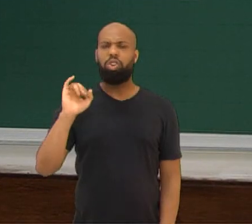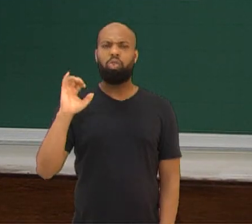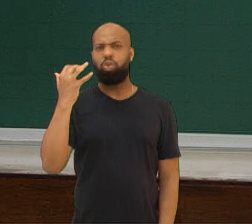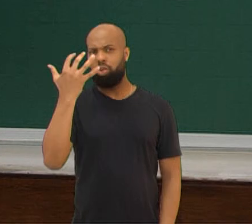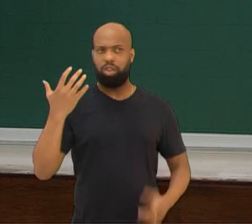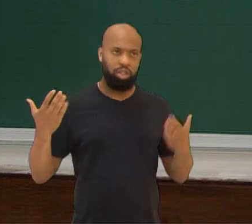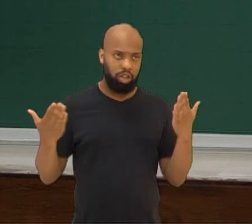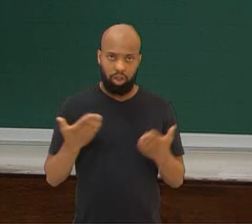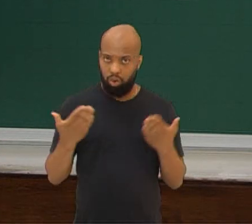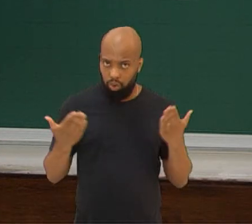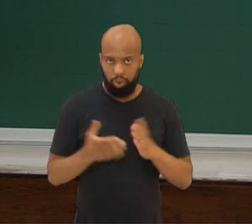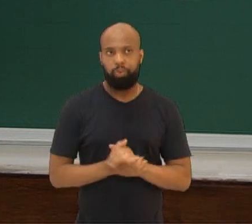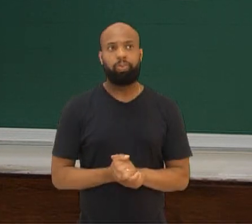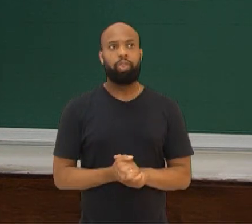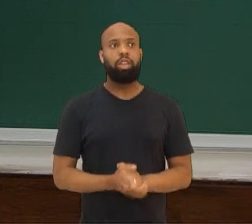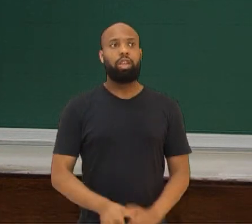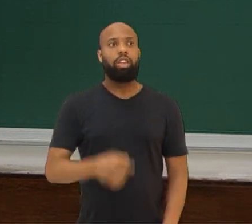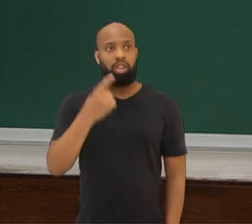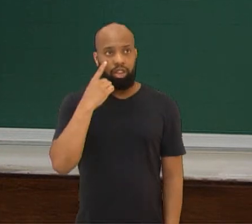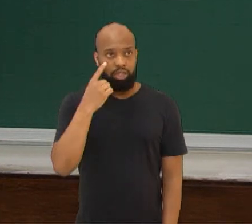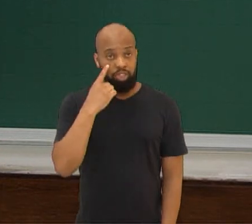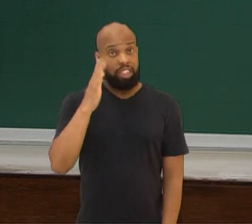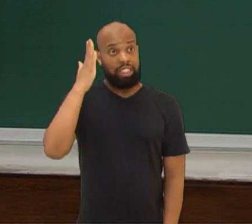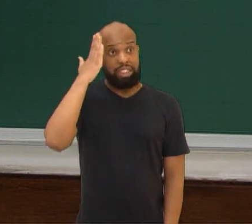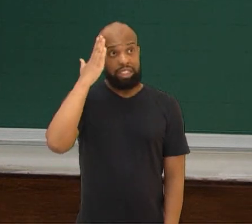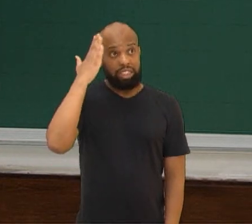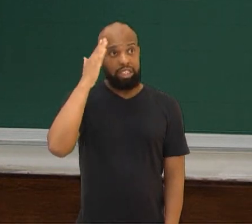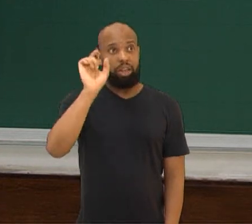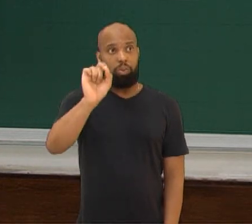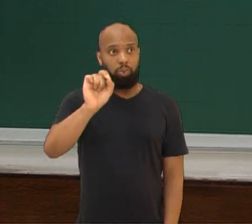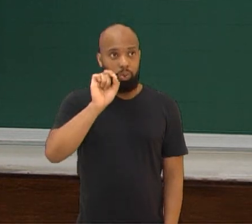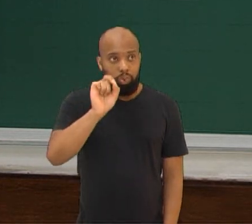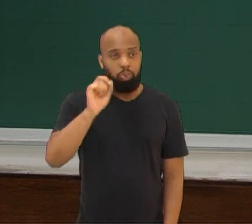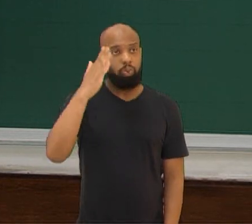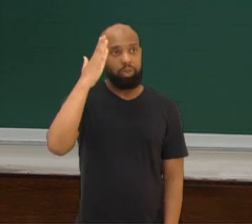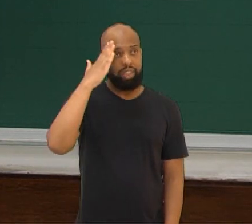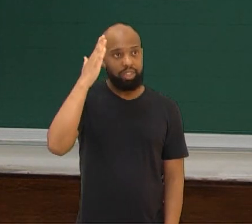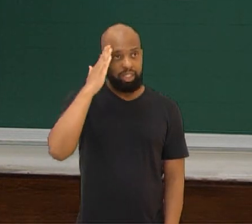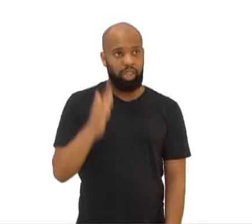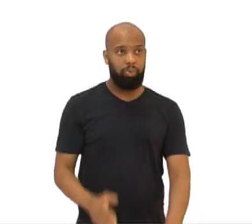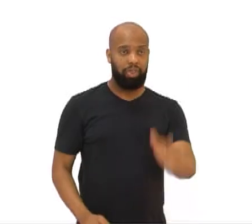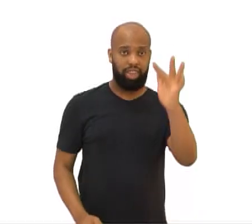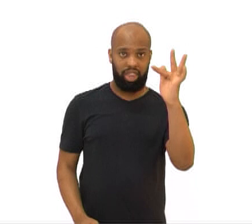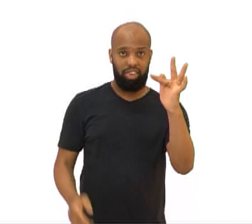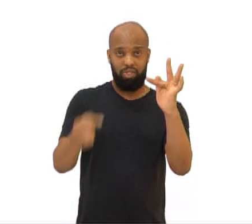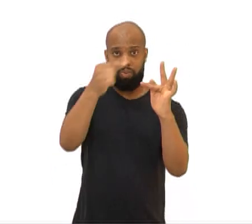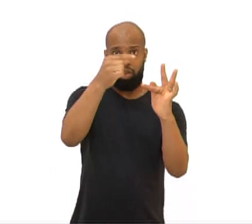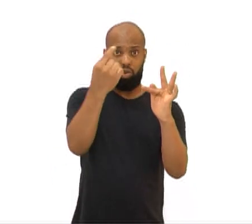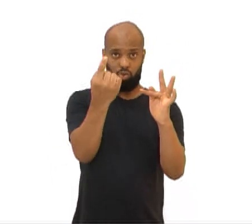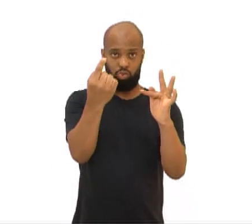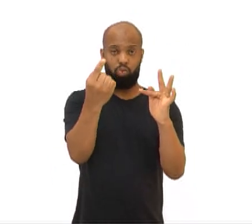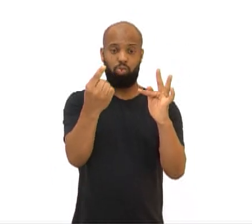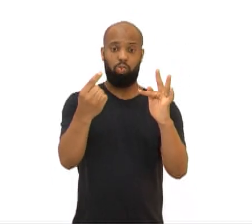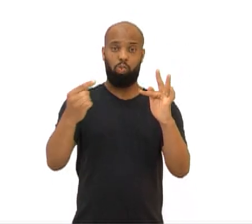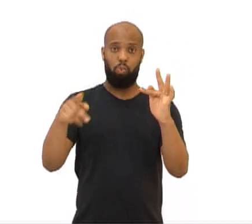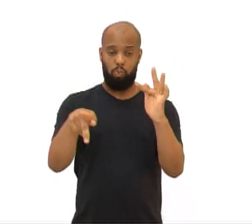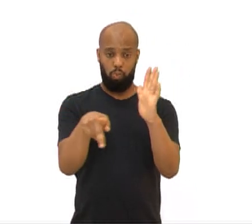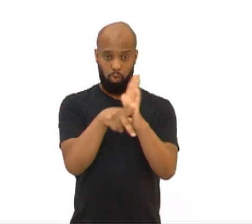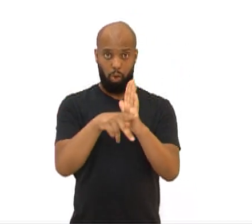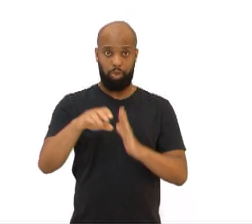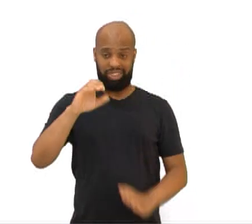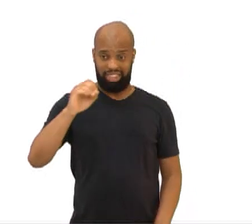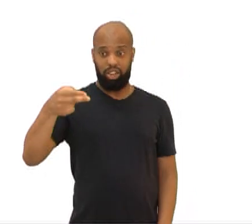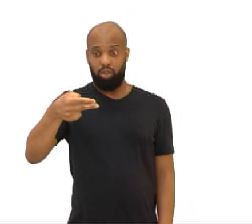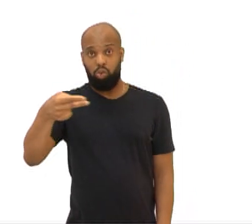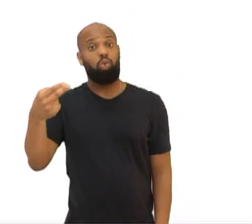ele, tá, pessoal? Então, agora, nós vamos complementar e terminar. Como f de menos 1 é 0,